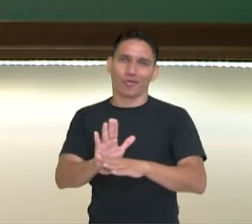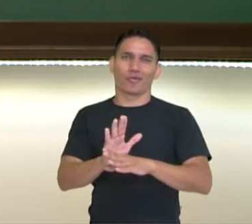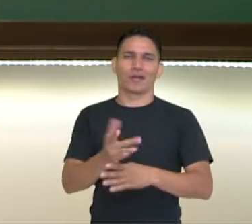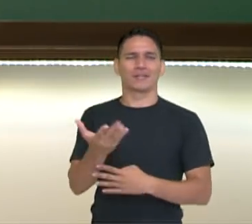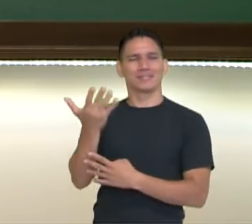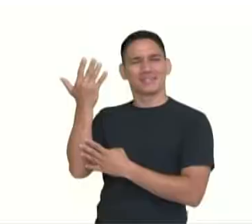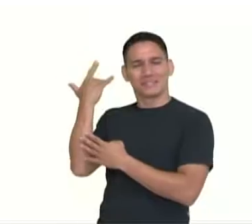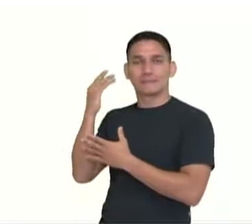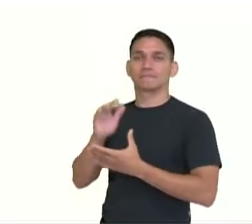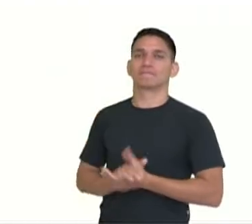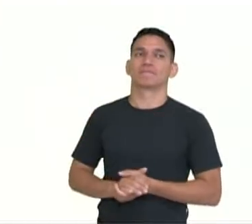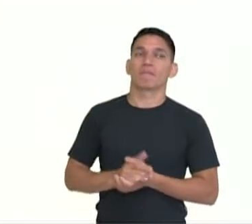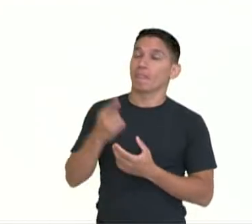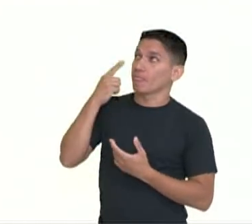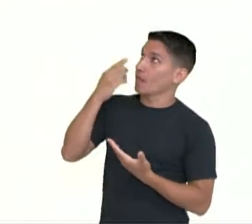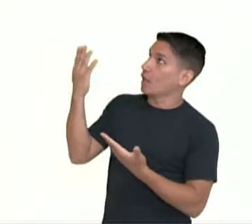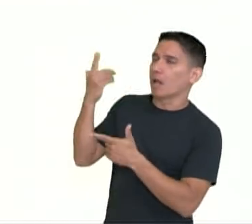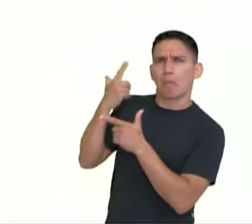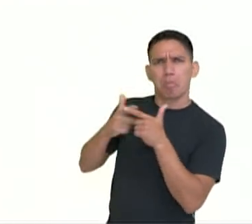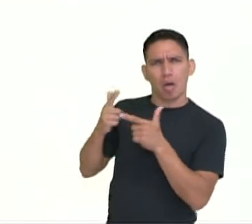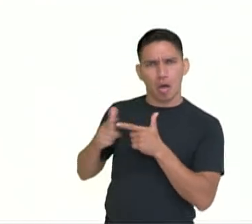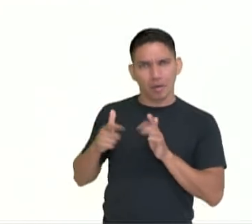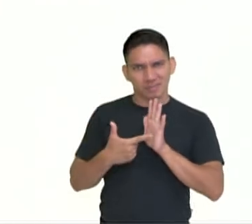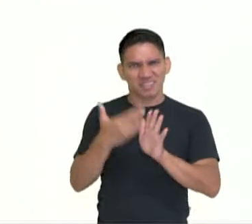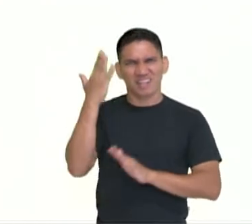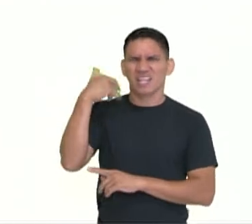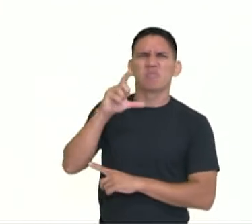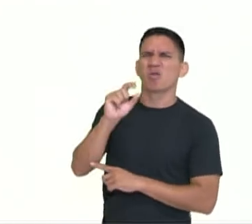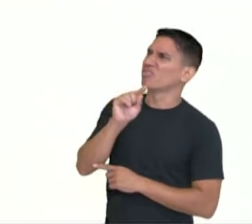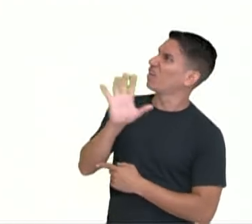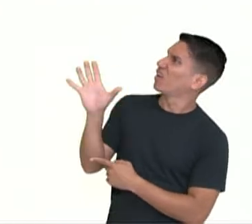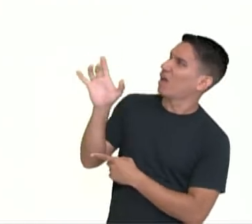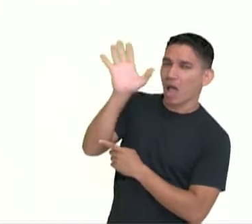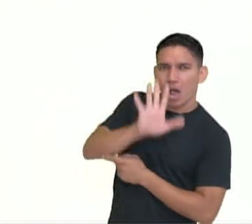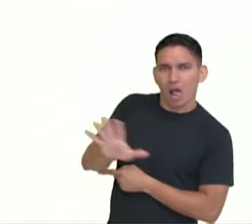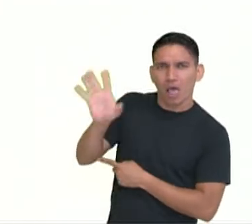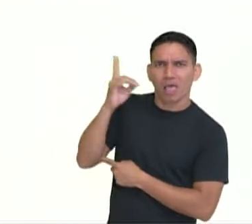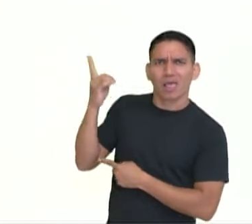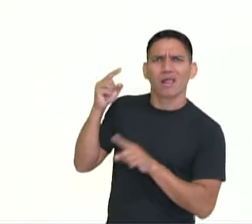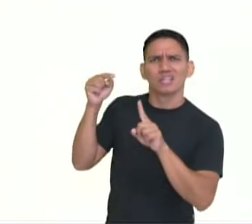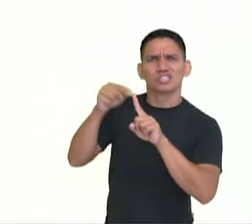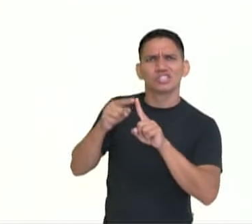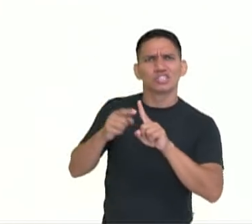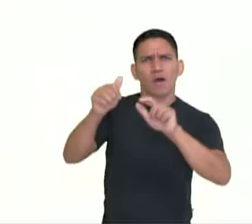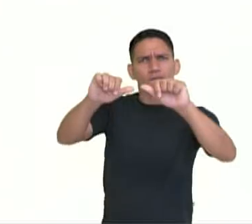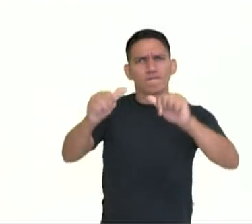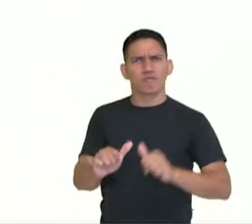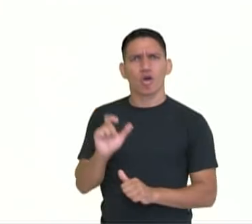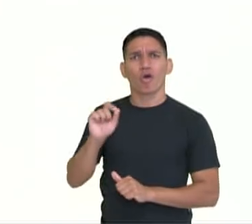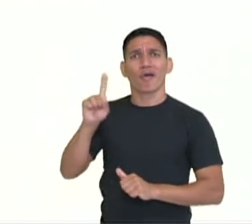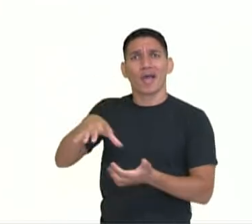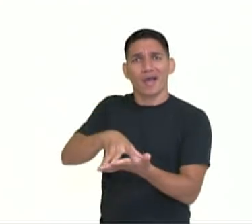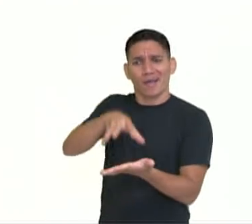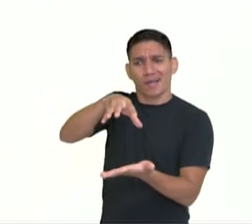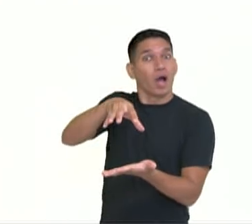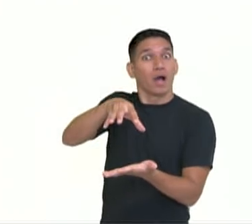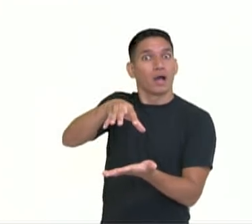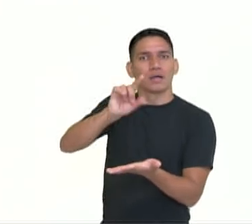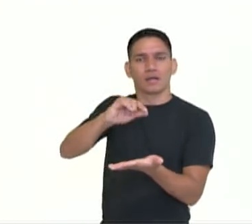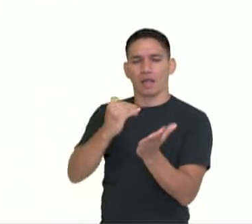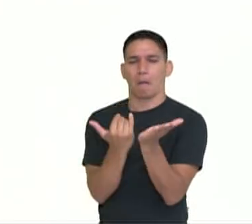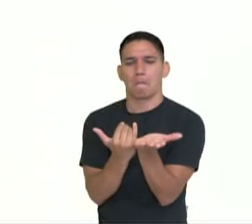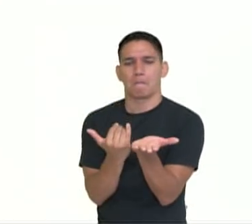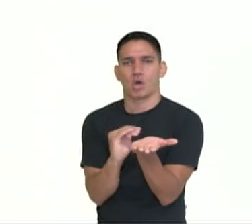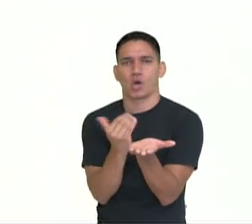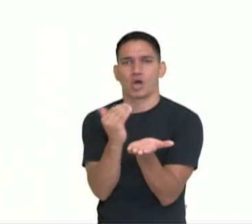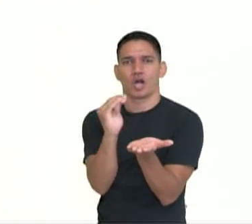Problematizando, então, vocês sabem o que é isso? Que objeto é esse? Esse tipo de formato a gente chama de pirâmide truncada, porque